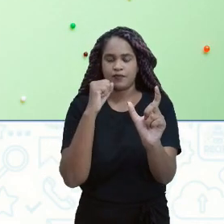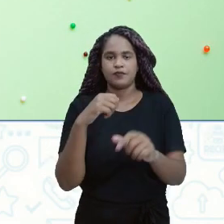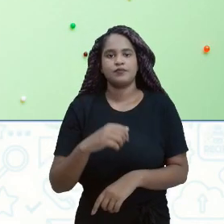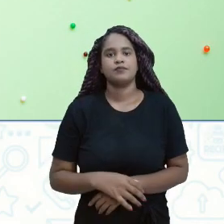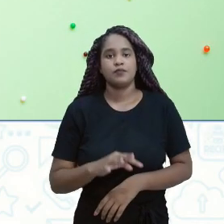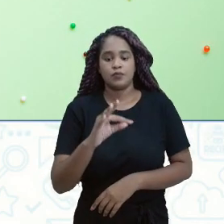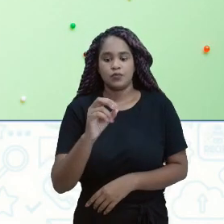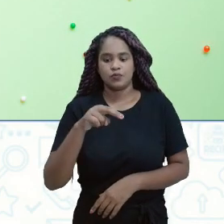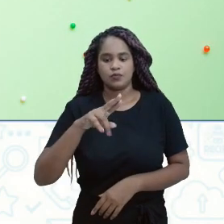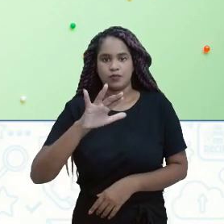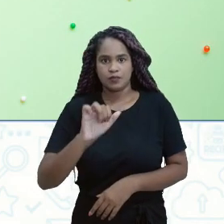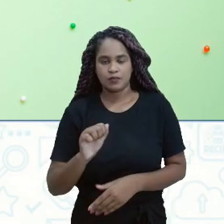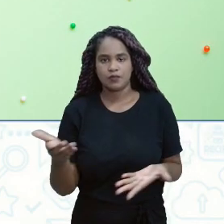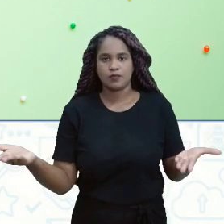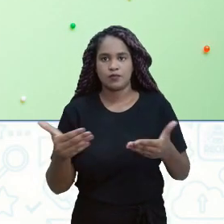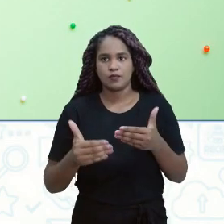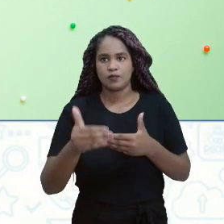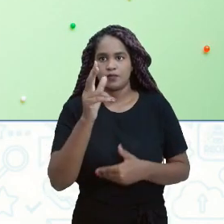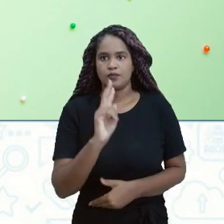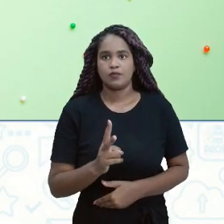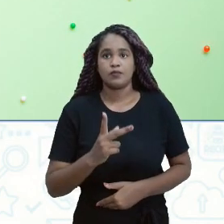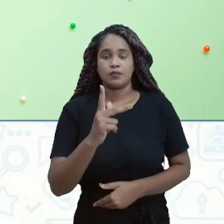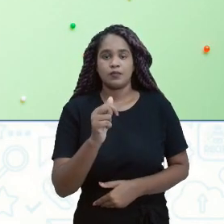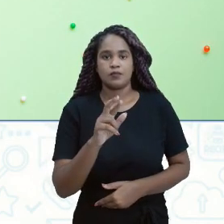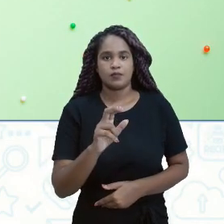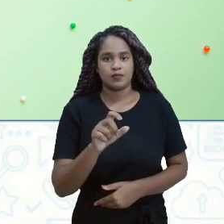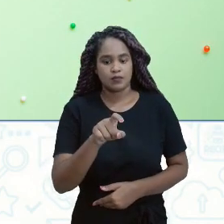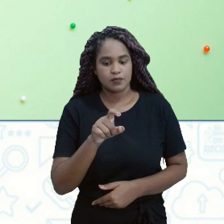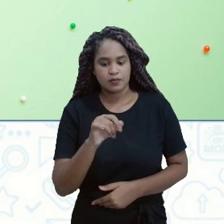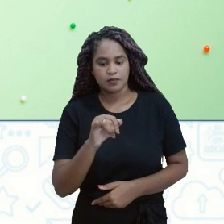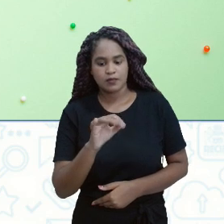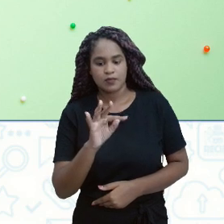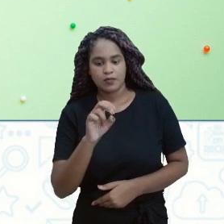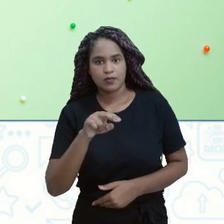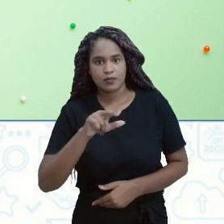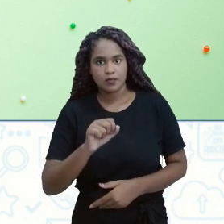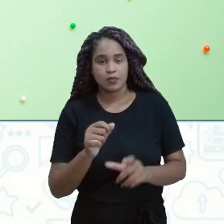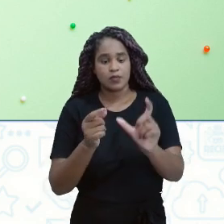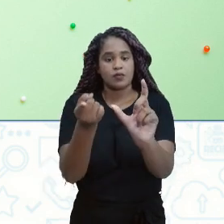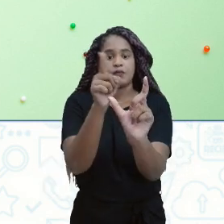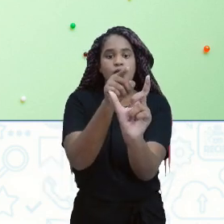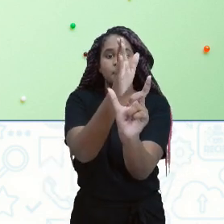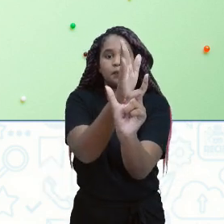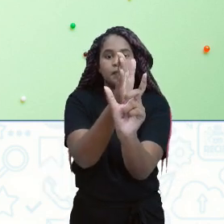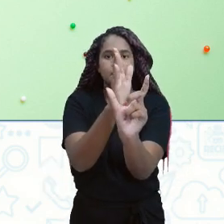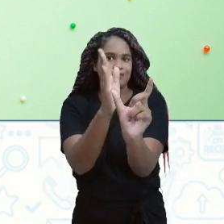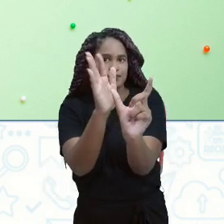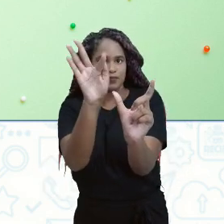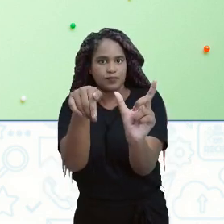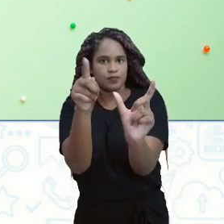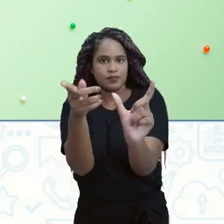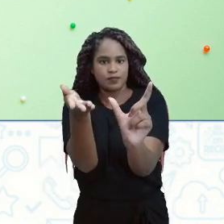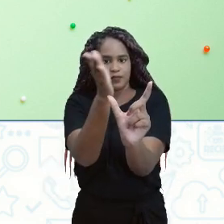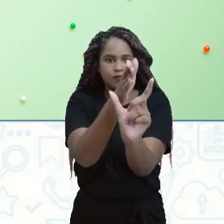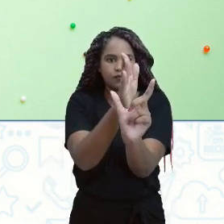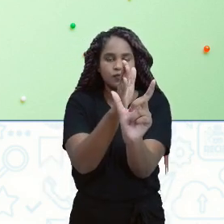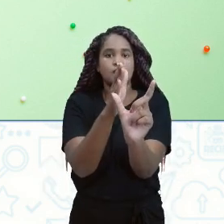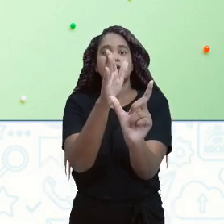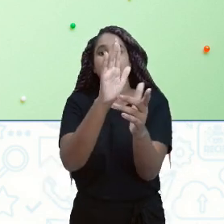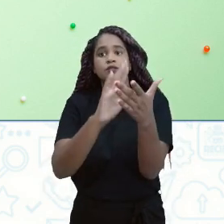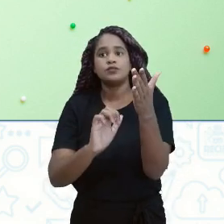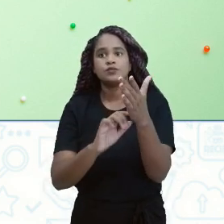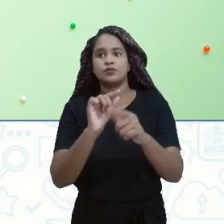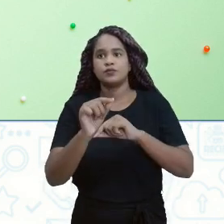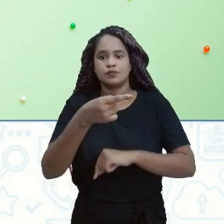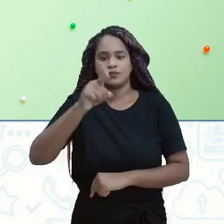continuar. Nas palavras paroxítonas, ou seja, que a sílaba tônica é a penúltima, foi abolido o acento circunflexo